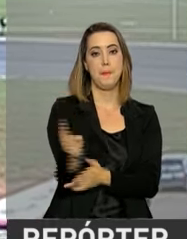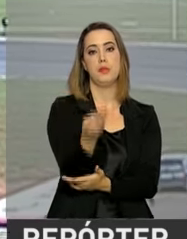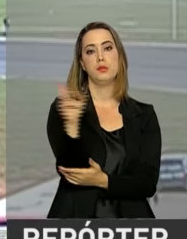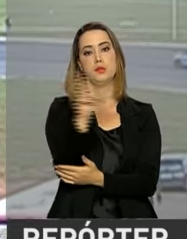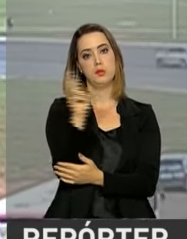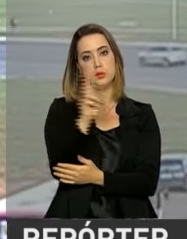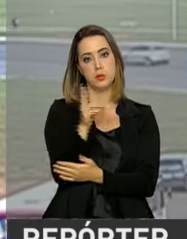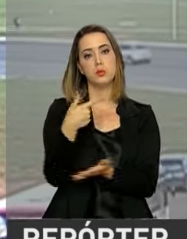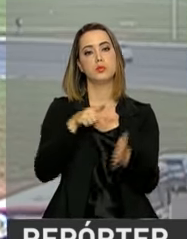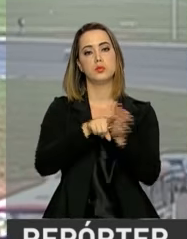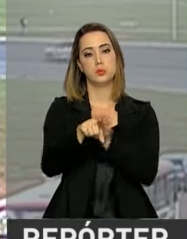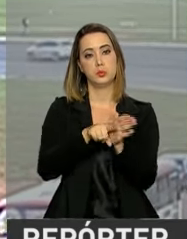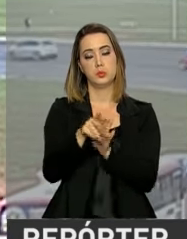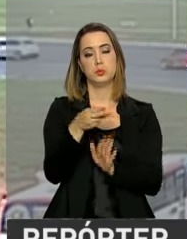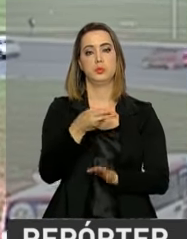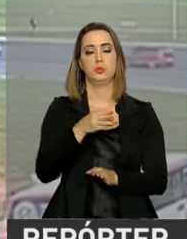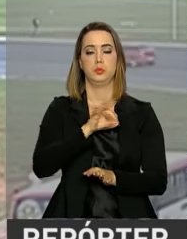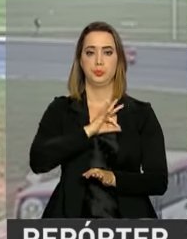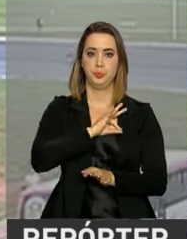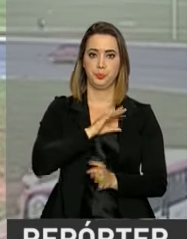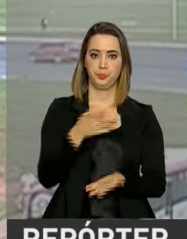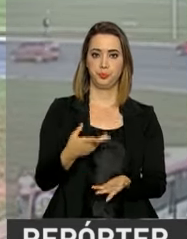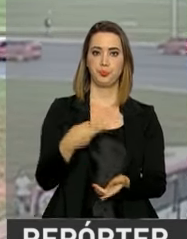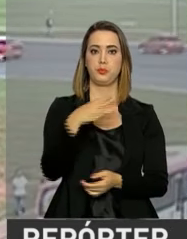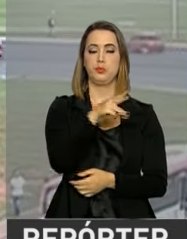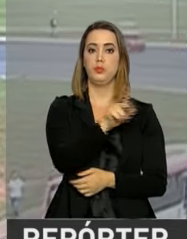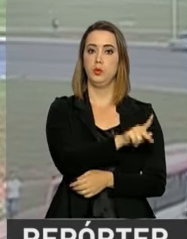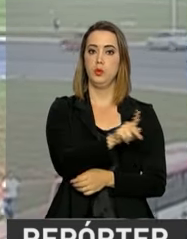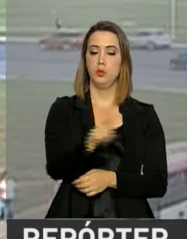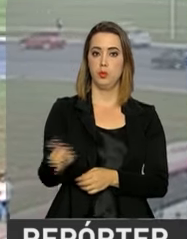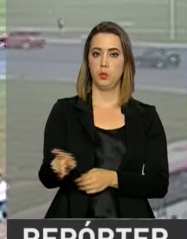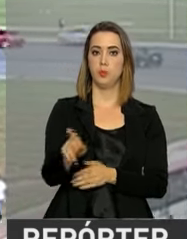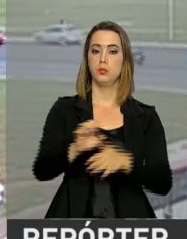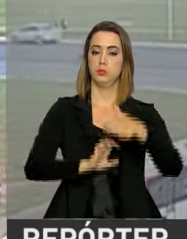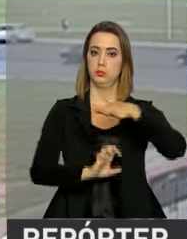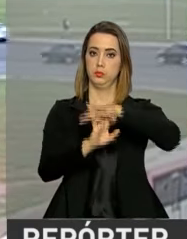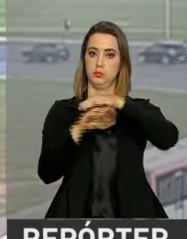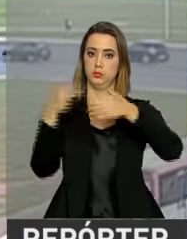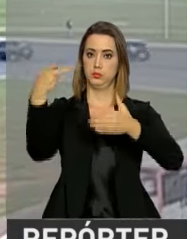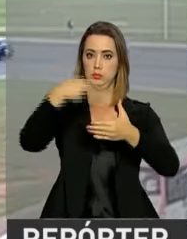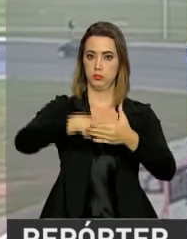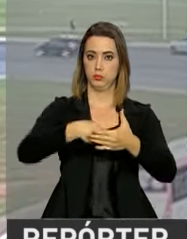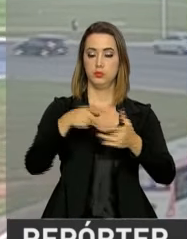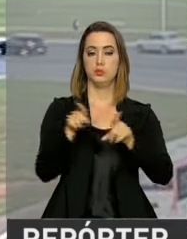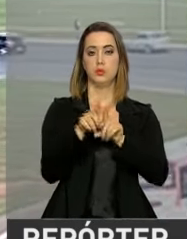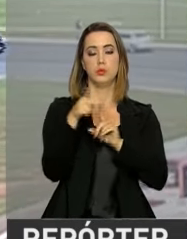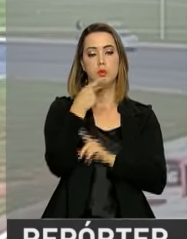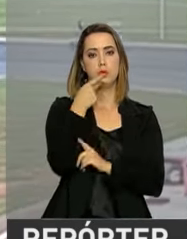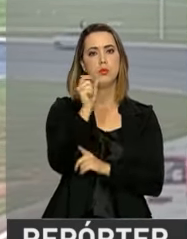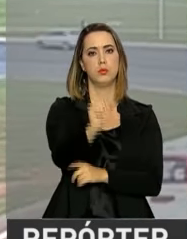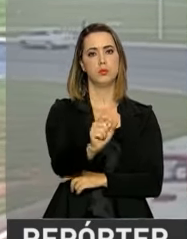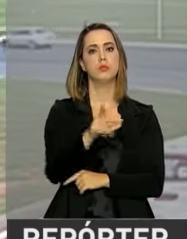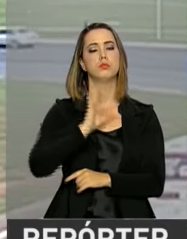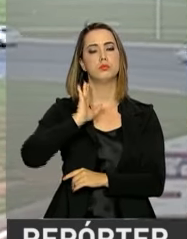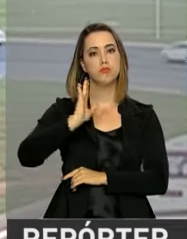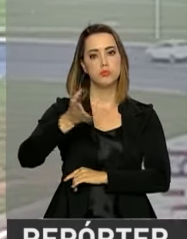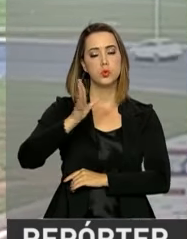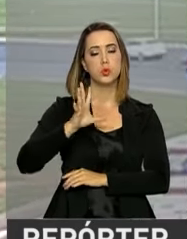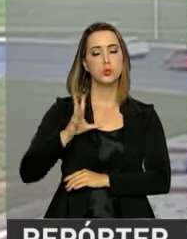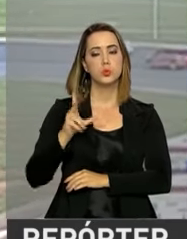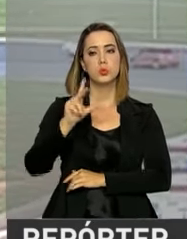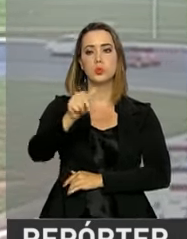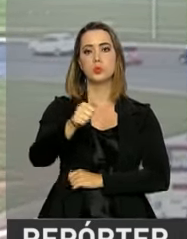Operação Lava Jato. Por meio de nota, o presidente da empresa, Pedro Parente, afirmou que a companhia está tomando todas as